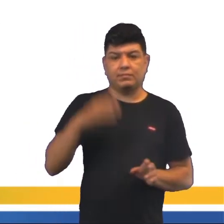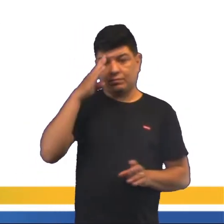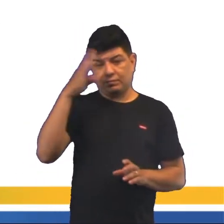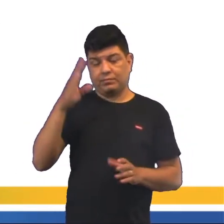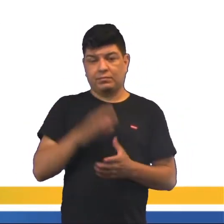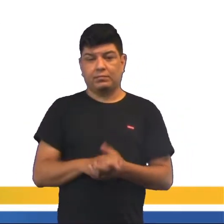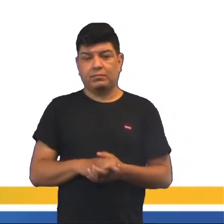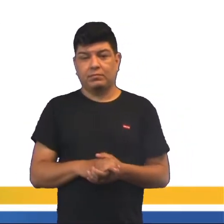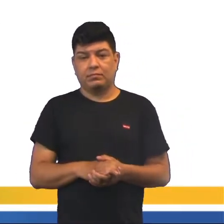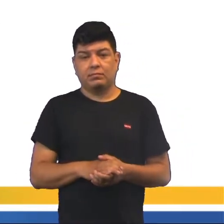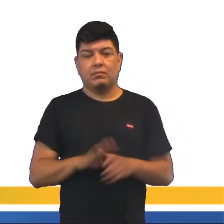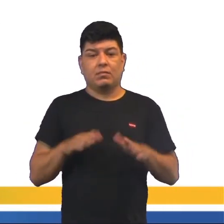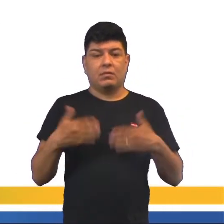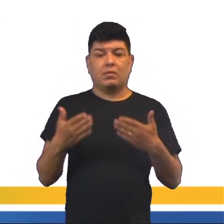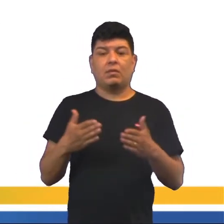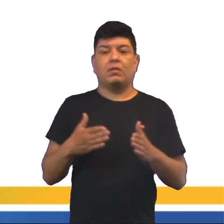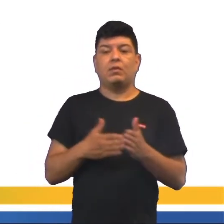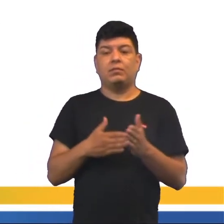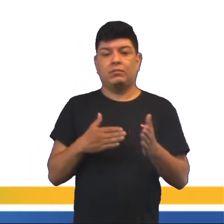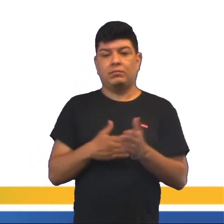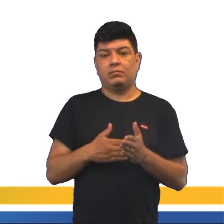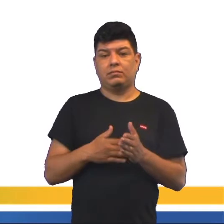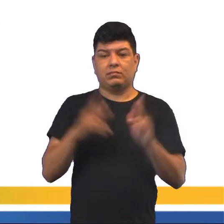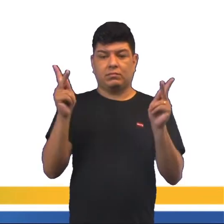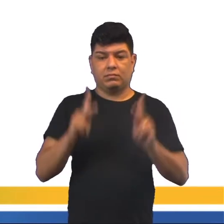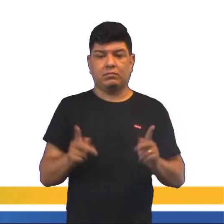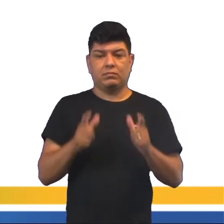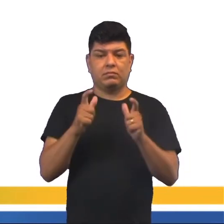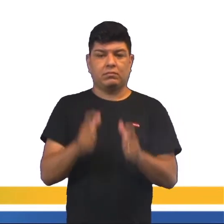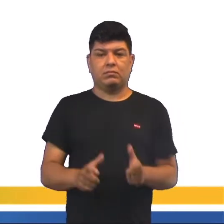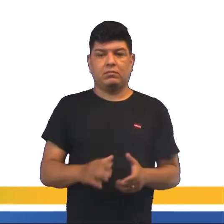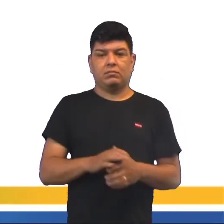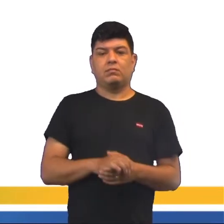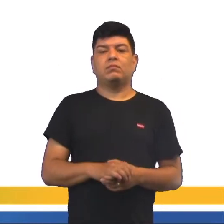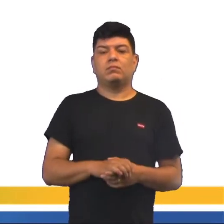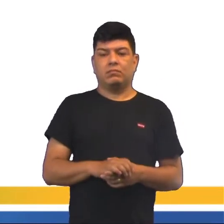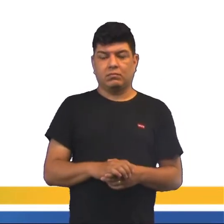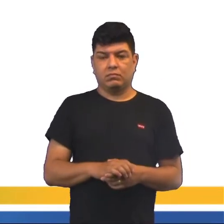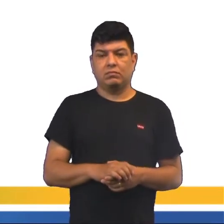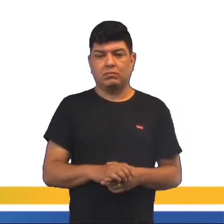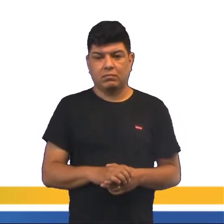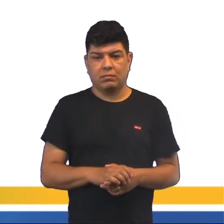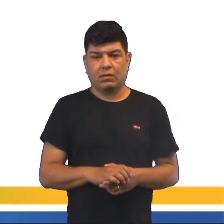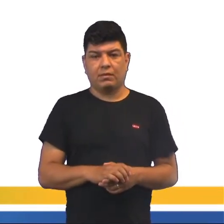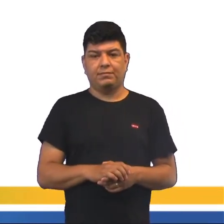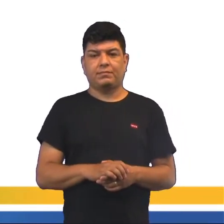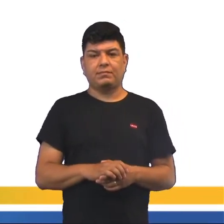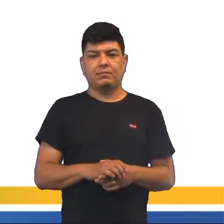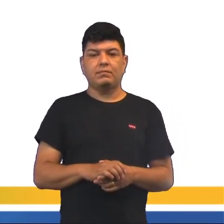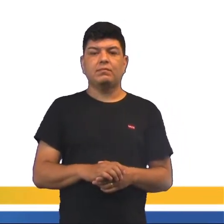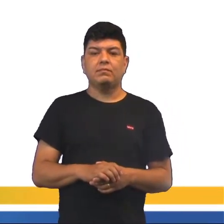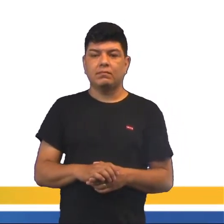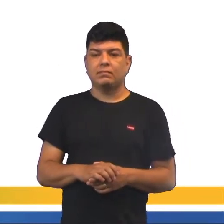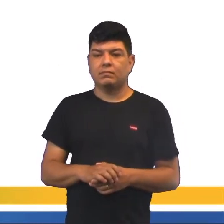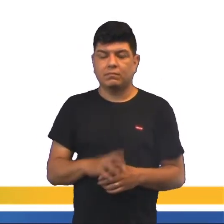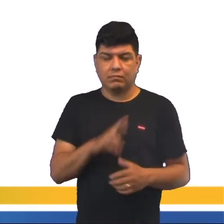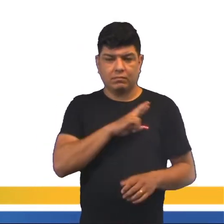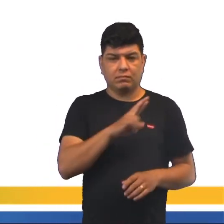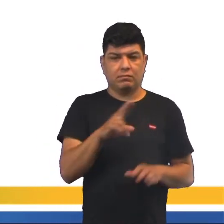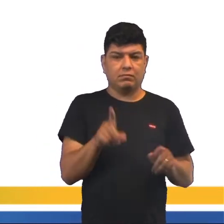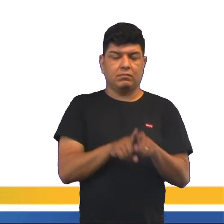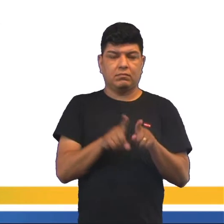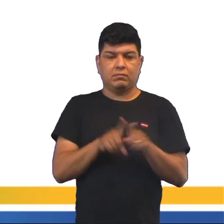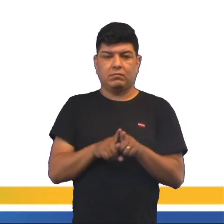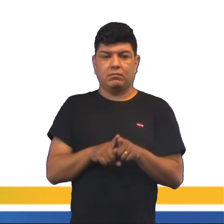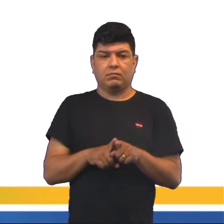voga aí. Quais são os obstáculos para a paz na região? O fundamentalismo dos grupos islâmicos, né, fundamentalismo religioso, né,